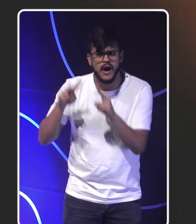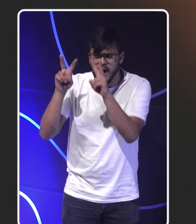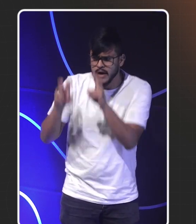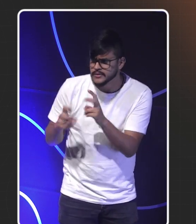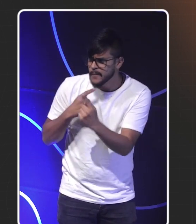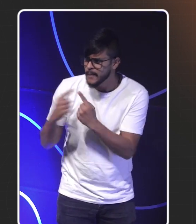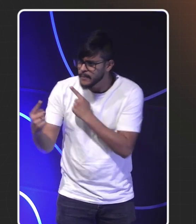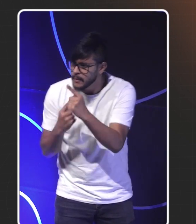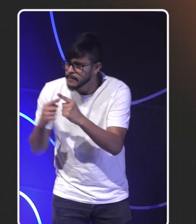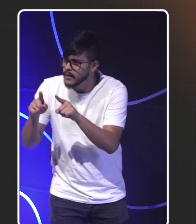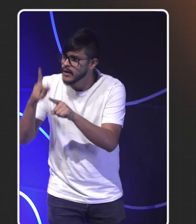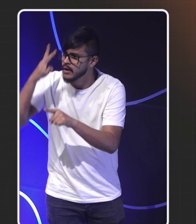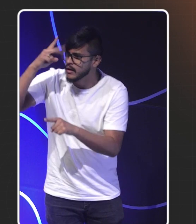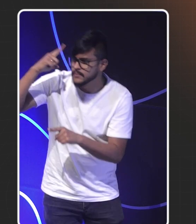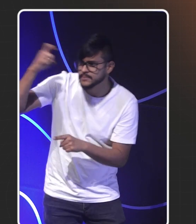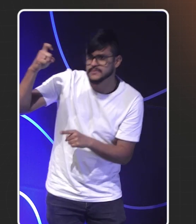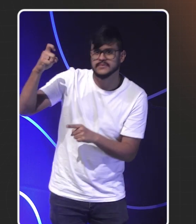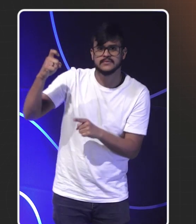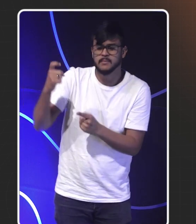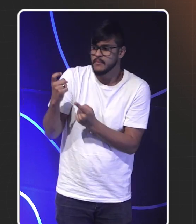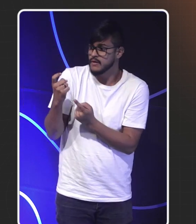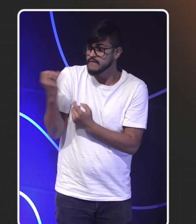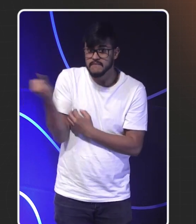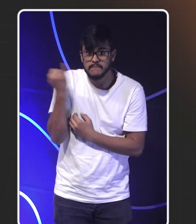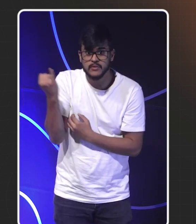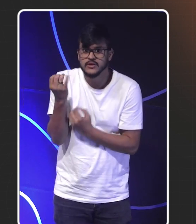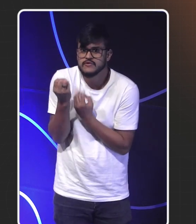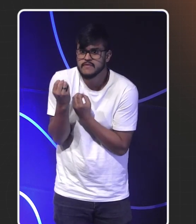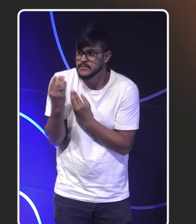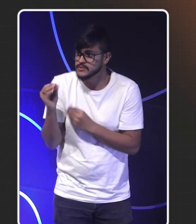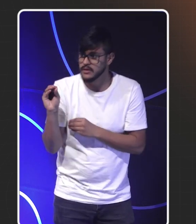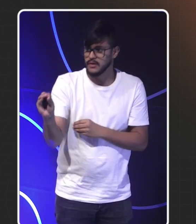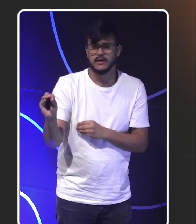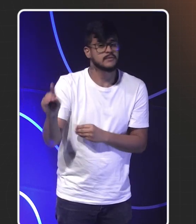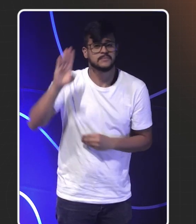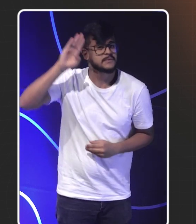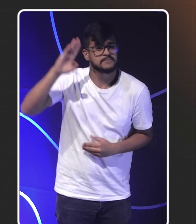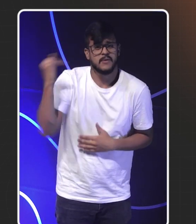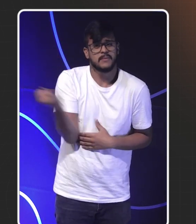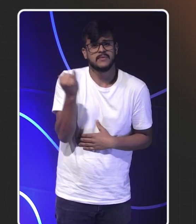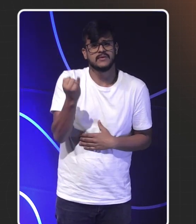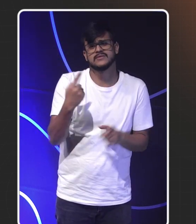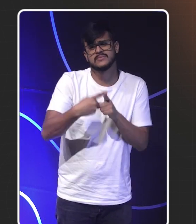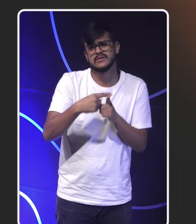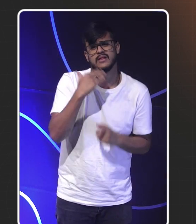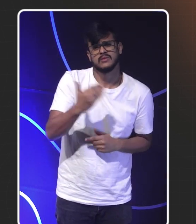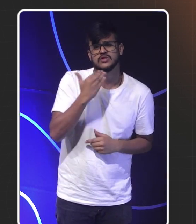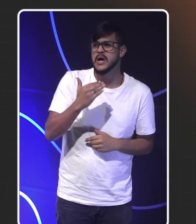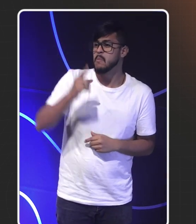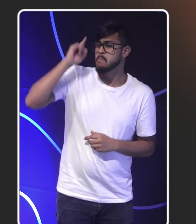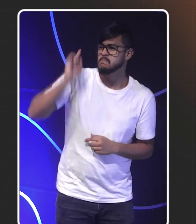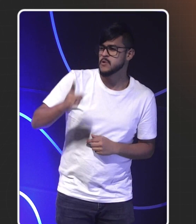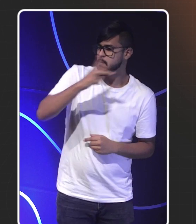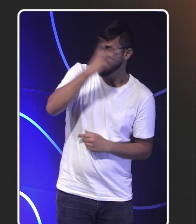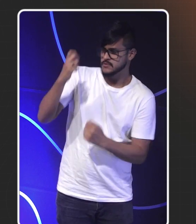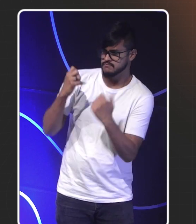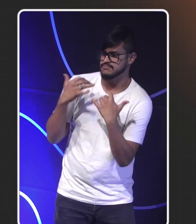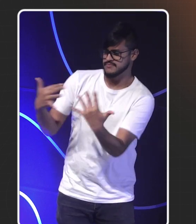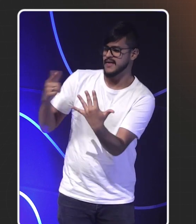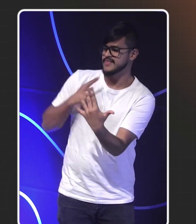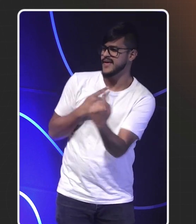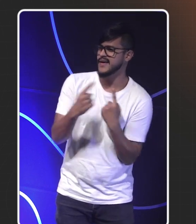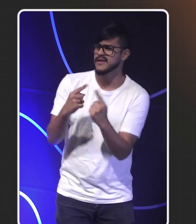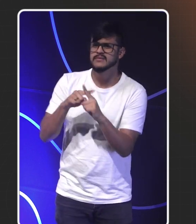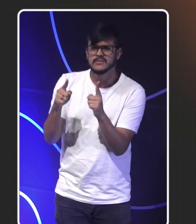gerou algum insight, alguma informação relevante para a marca, isso é que importa. Não adianta você atingir 1.000 pessoas se essas 1.000 pessoas não estão interagindo